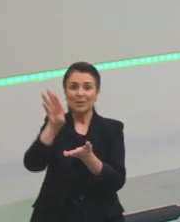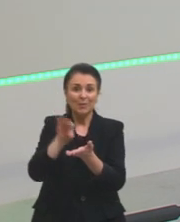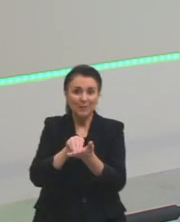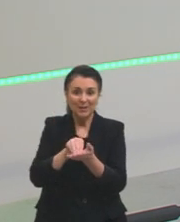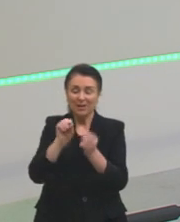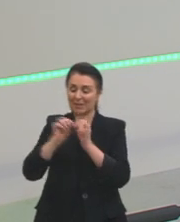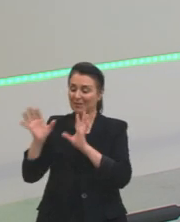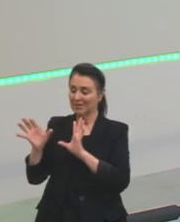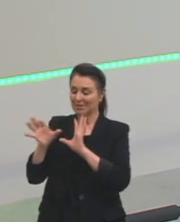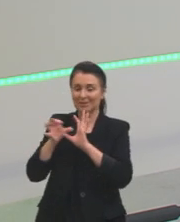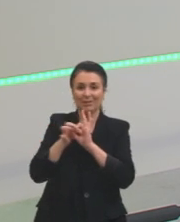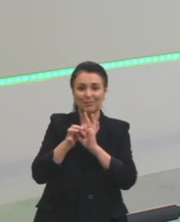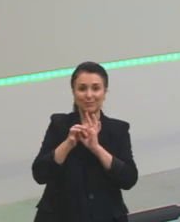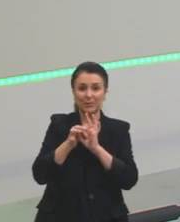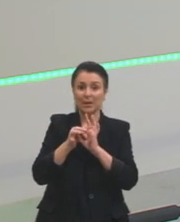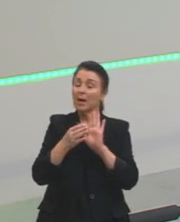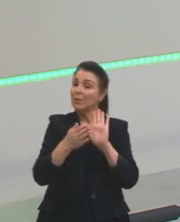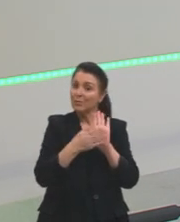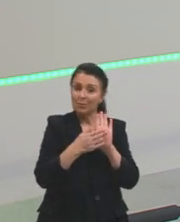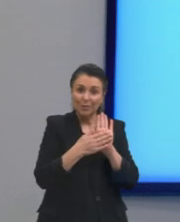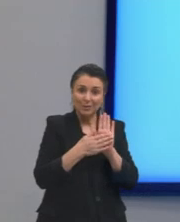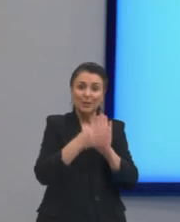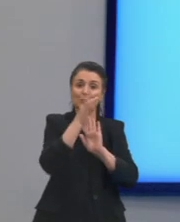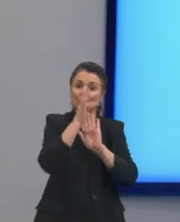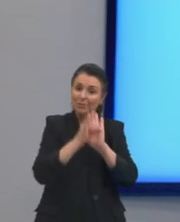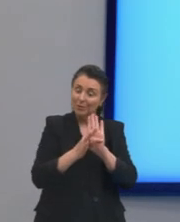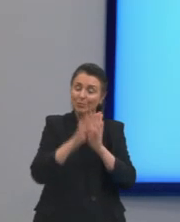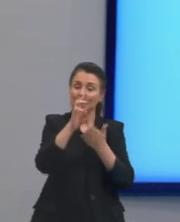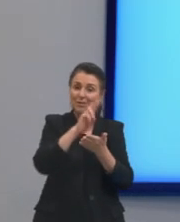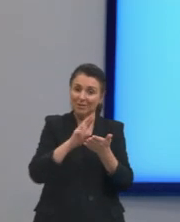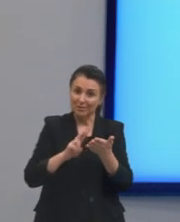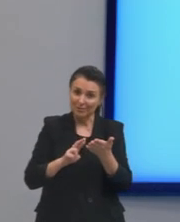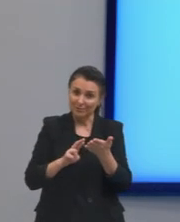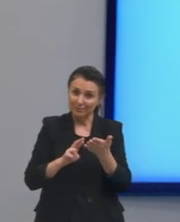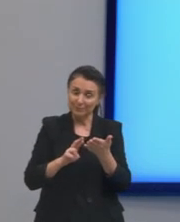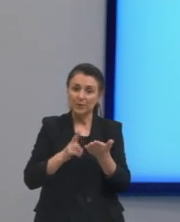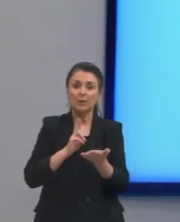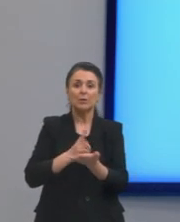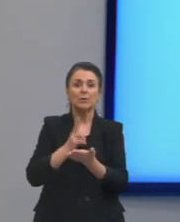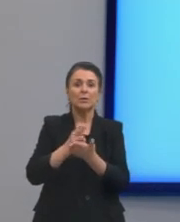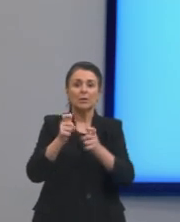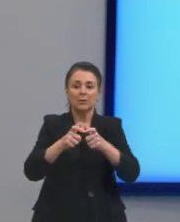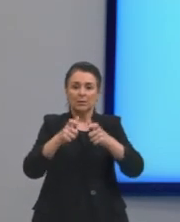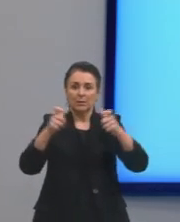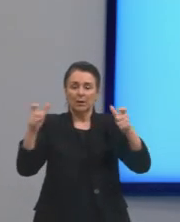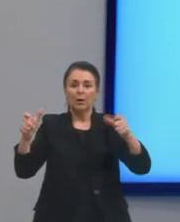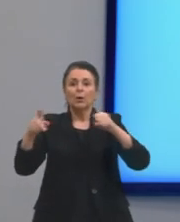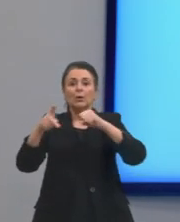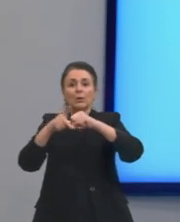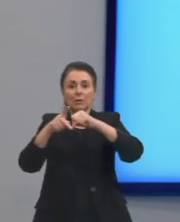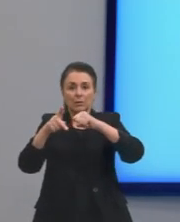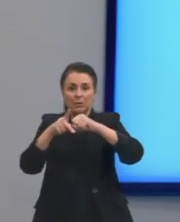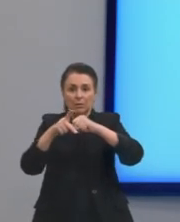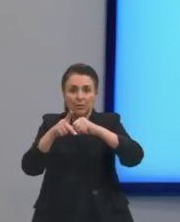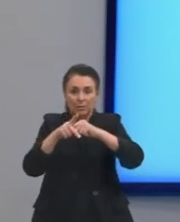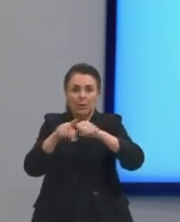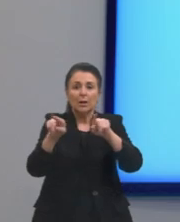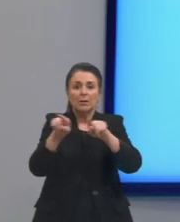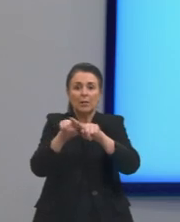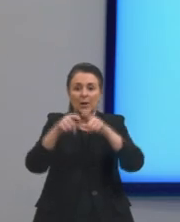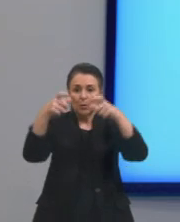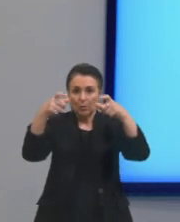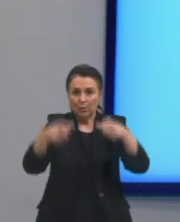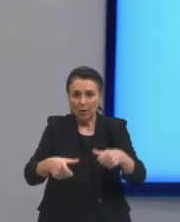que essa nossa proposta do texto de redação né continuando com a expansão do shopping centers atividades de exibição